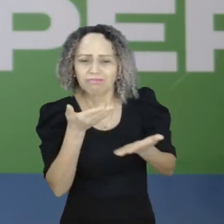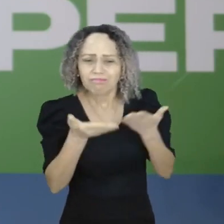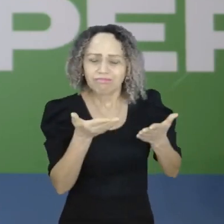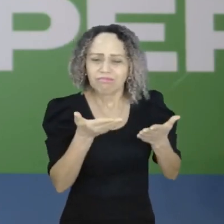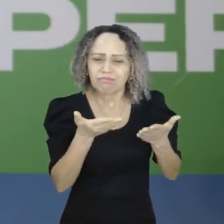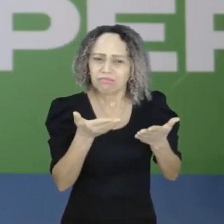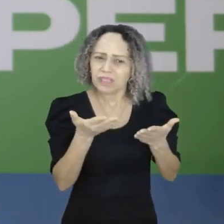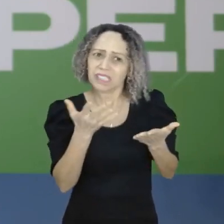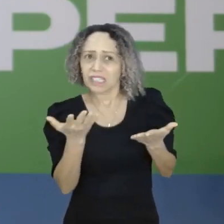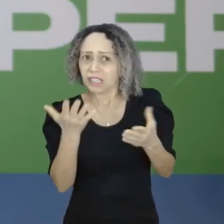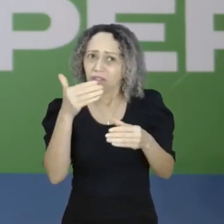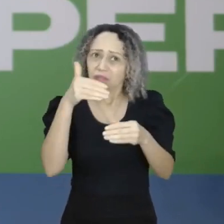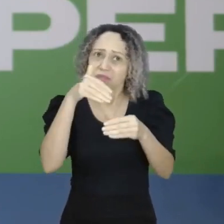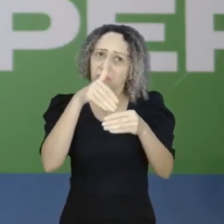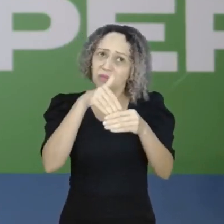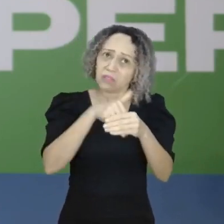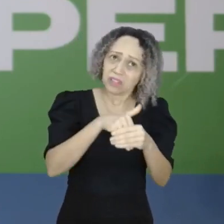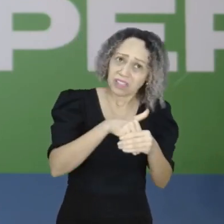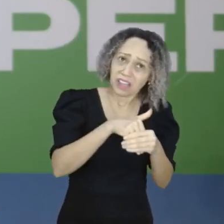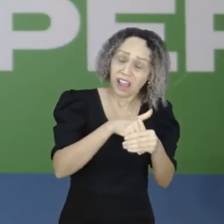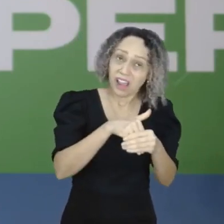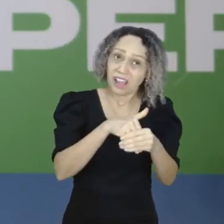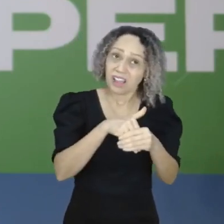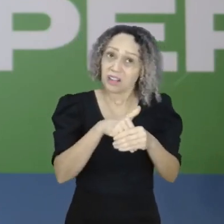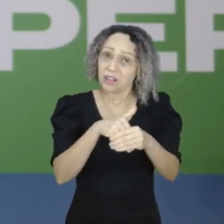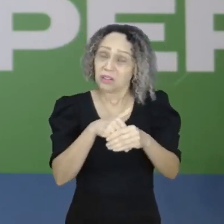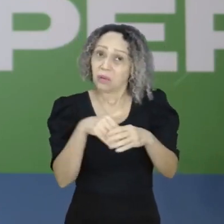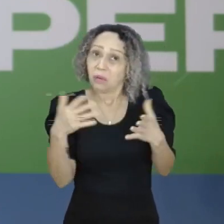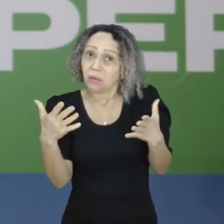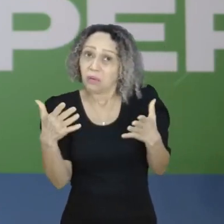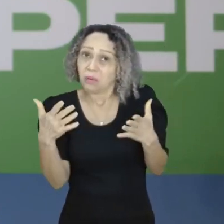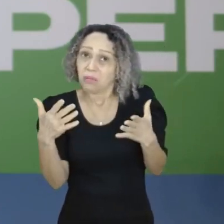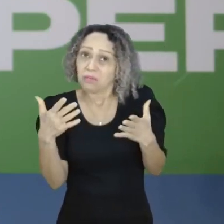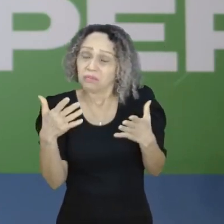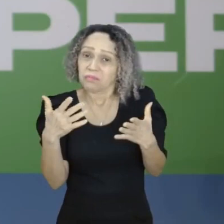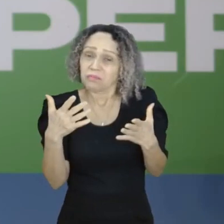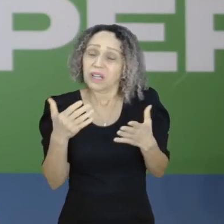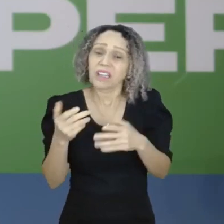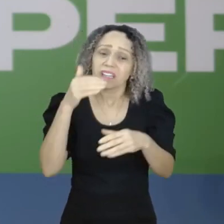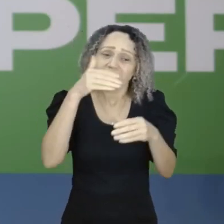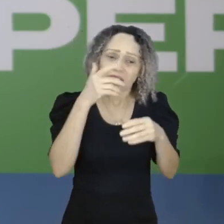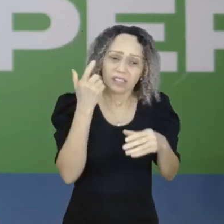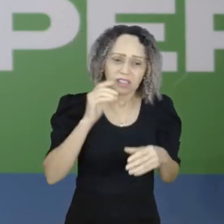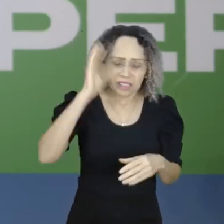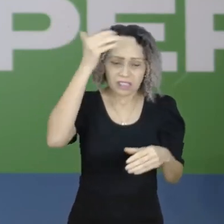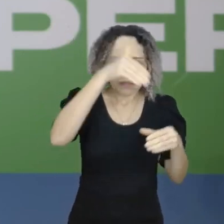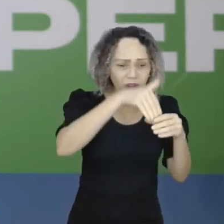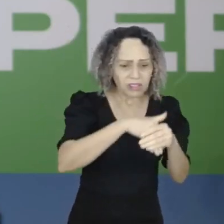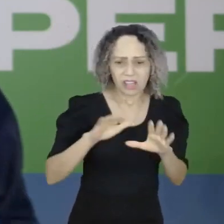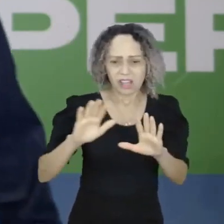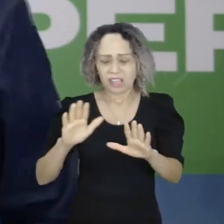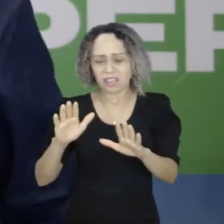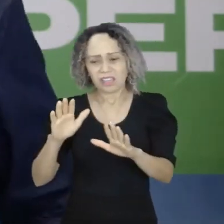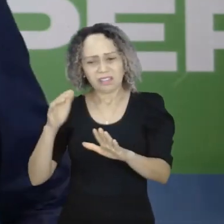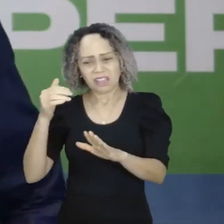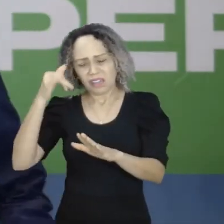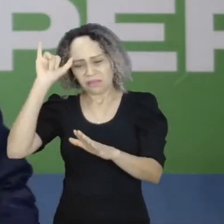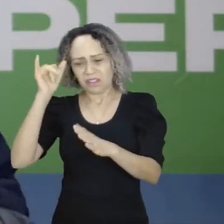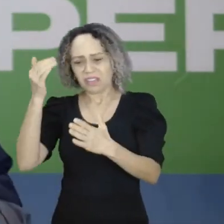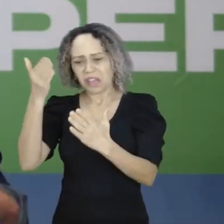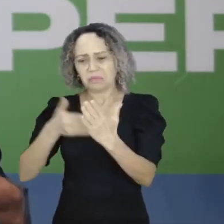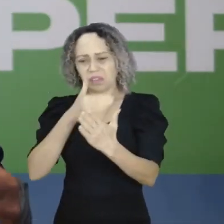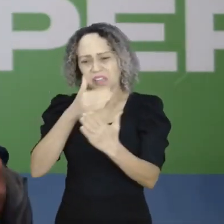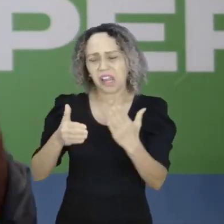de conter as abstenções. Qual é a sua estratégia para fazer isso, para chegar no domingo eleito presidente? Olha, eu penso